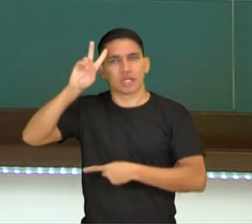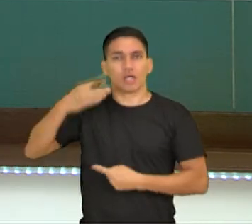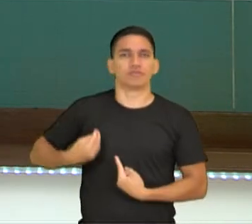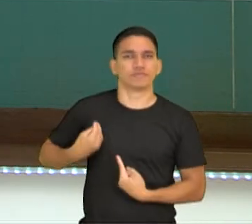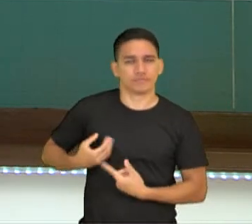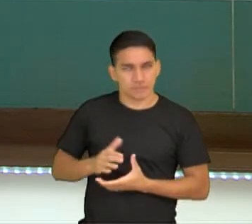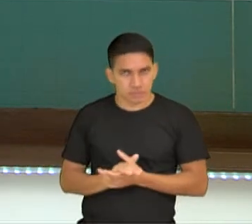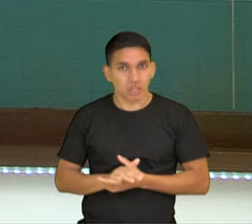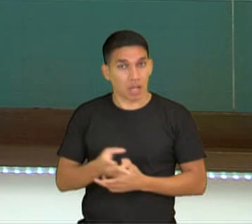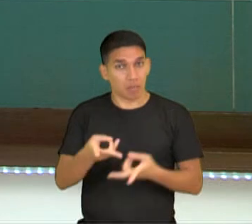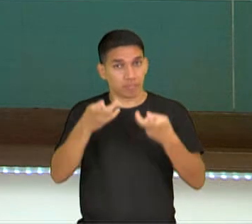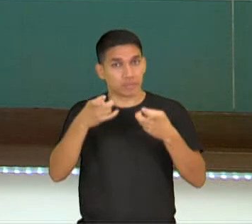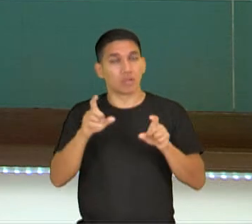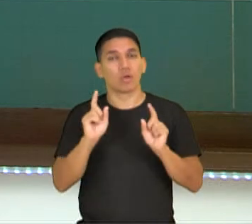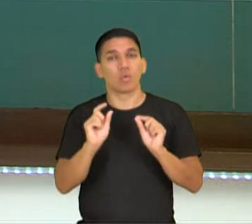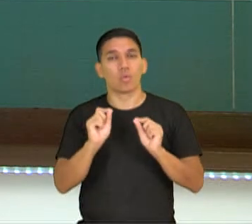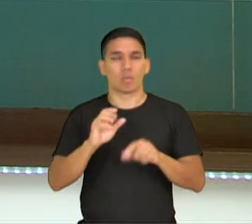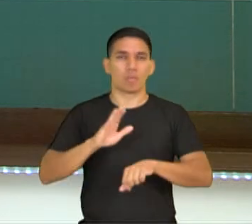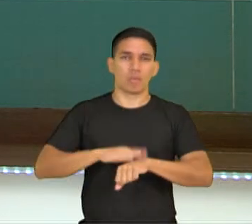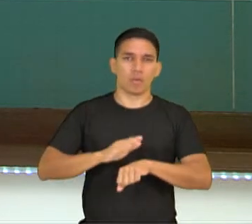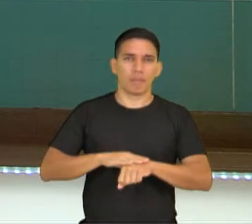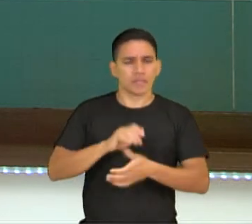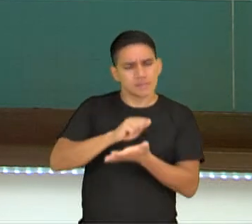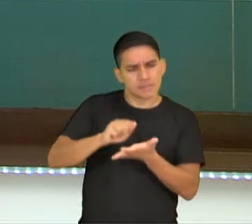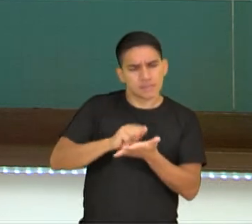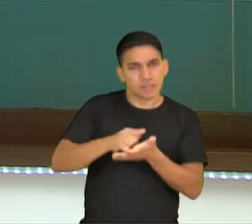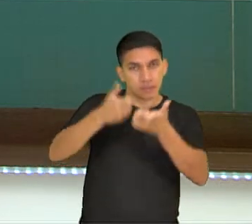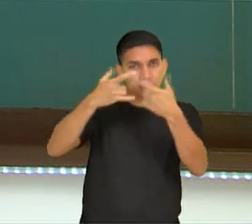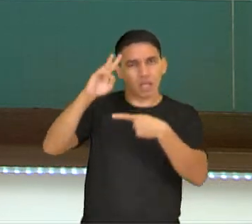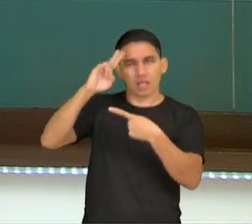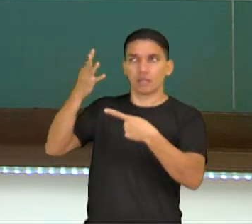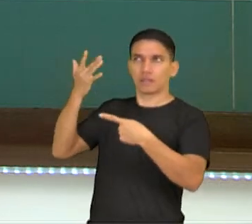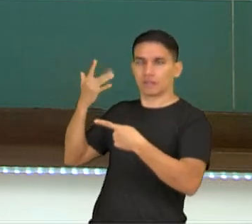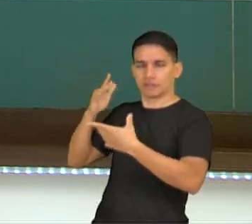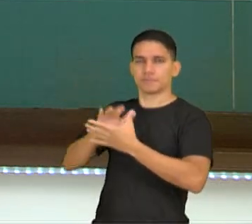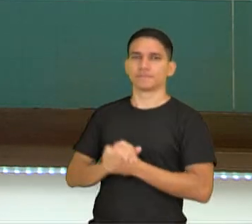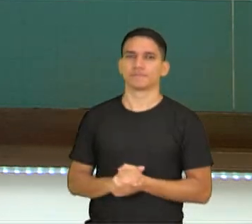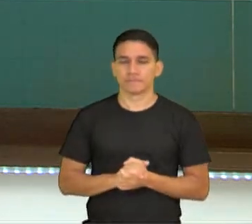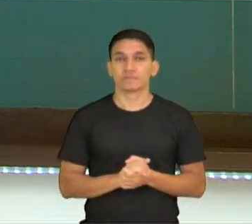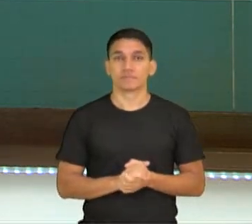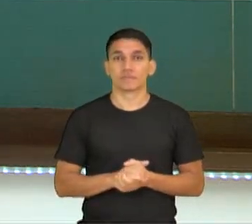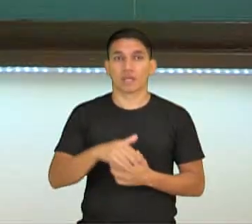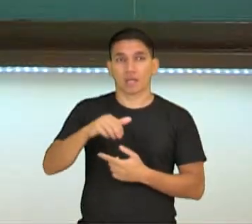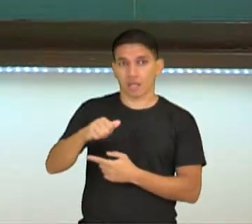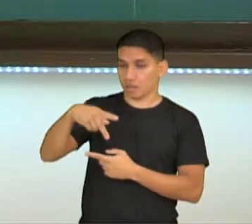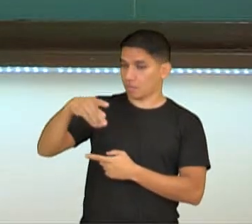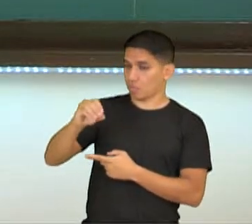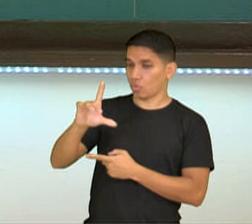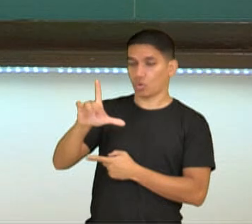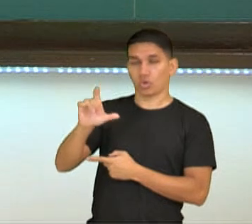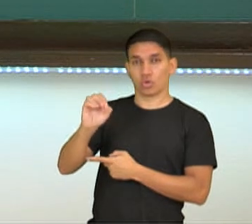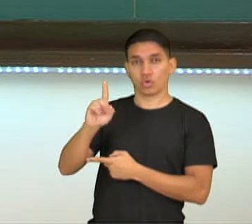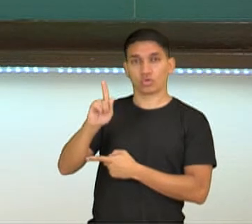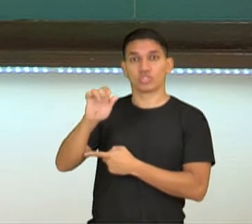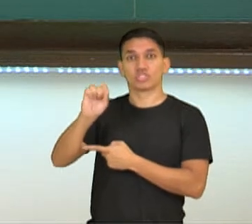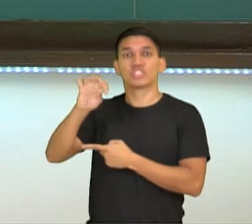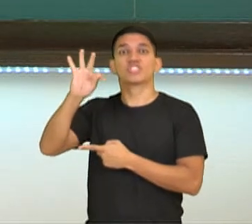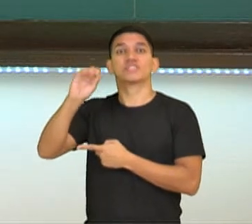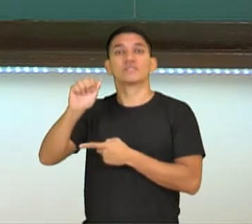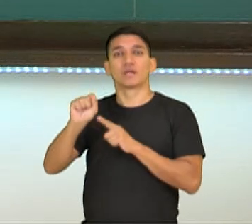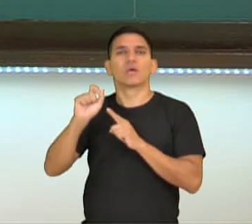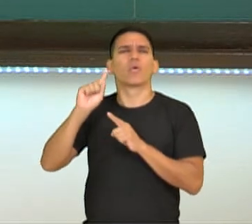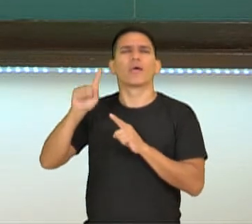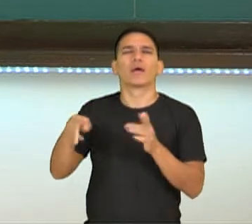em escritos que remontam a esse período. Os apologistas, então, vão ser esses primeiros teólogos